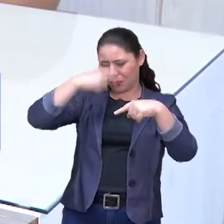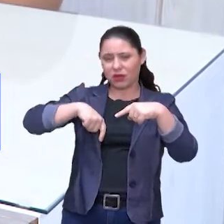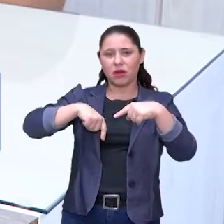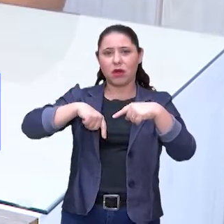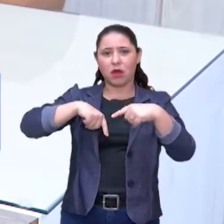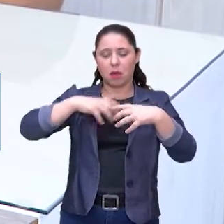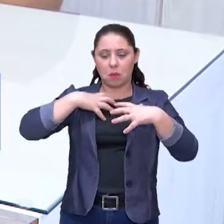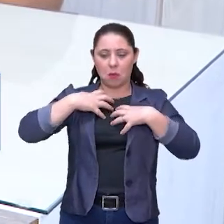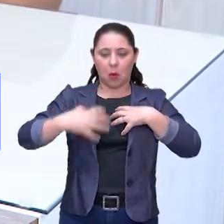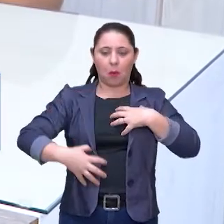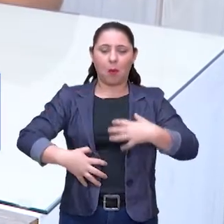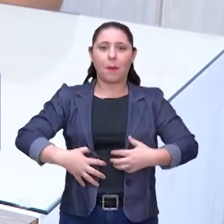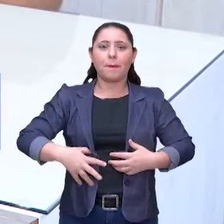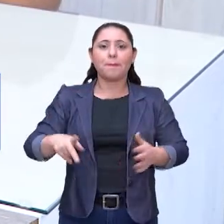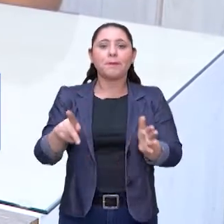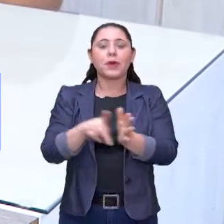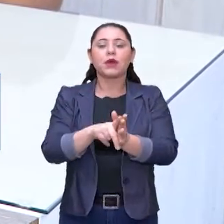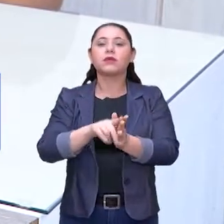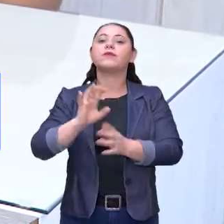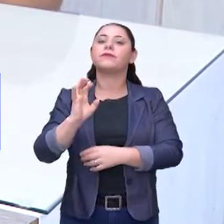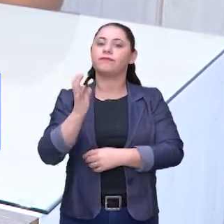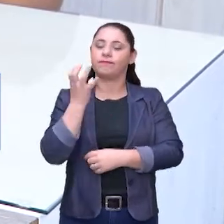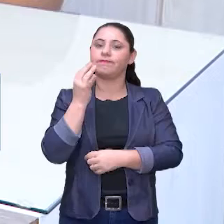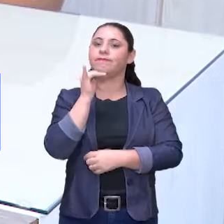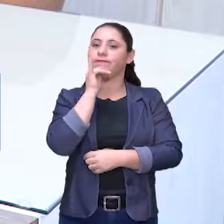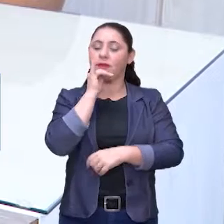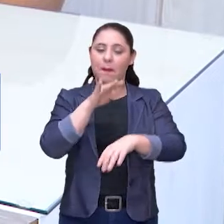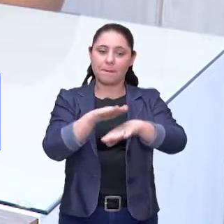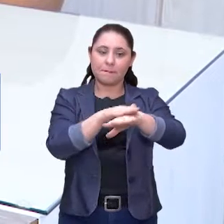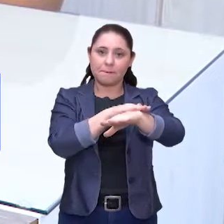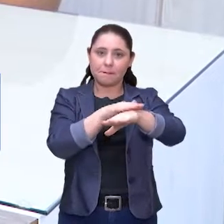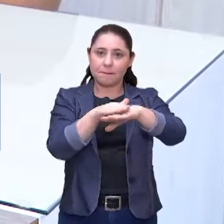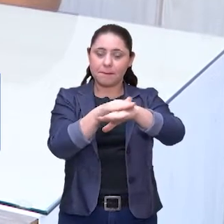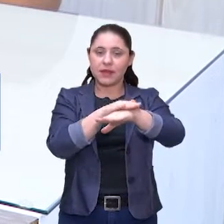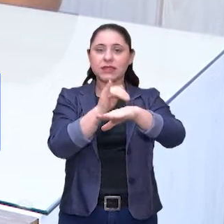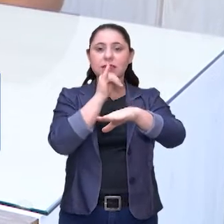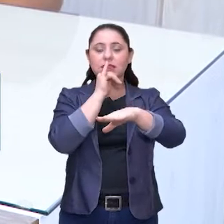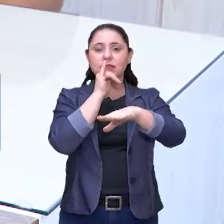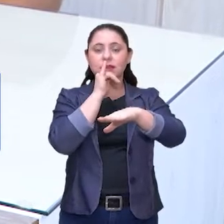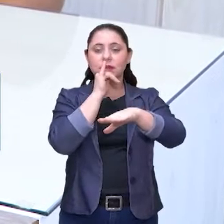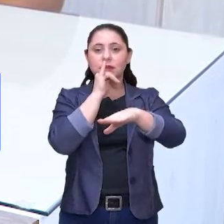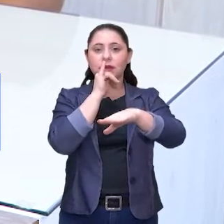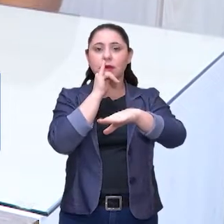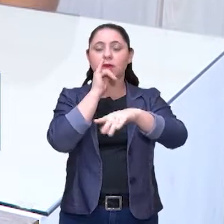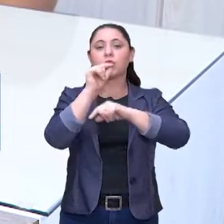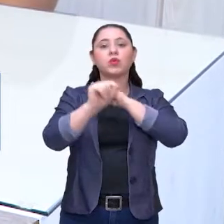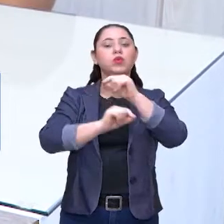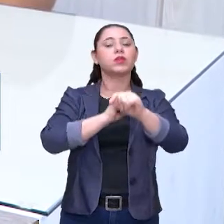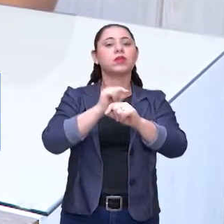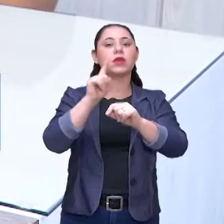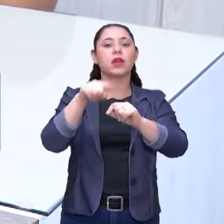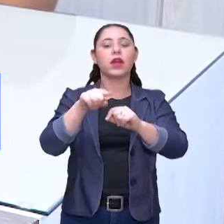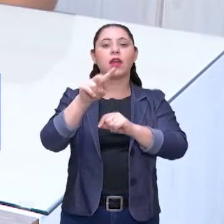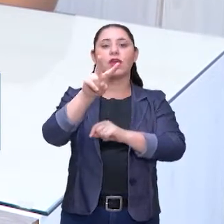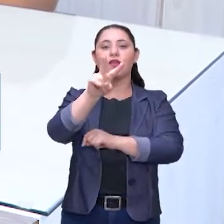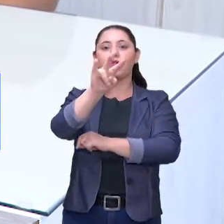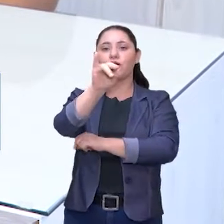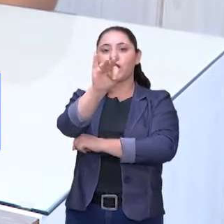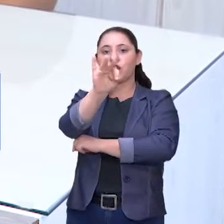mesmo, contra órgãos específicos. Isso pode acontecer na pele, por exemplo, o